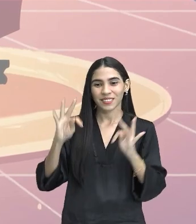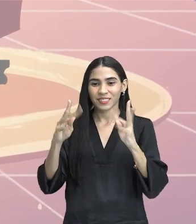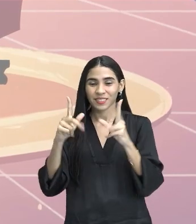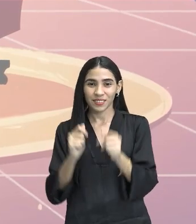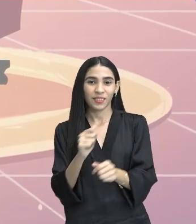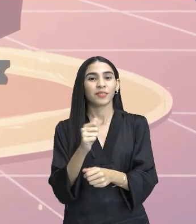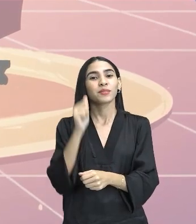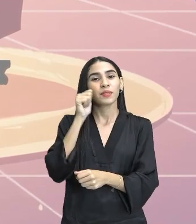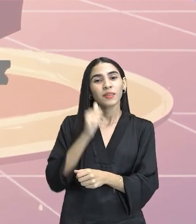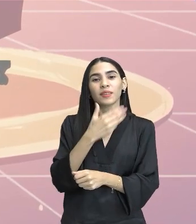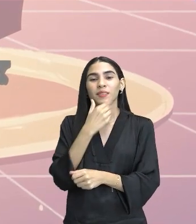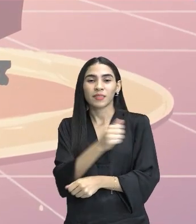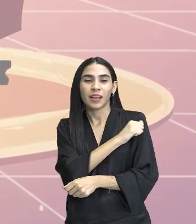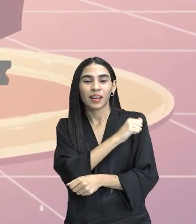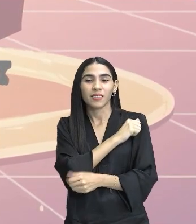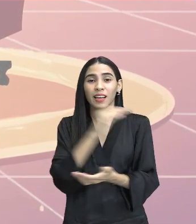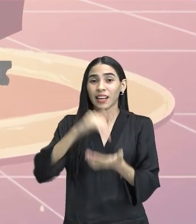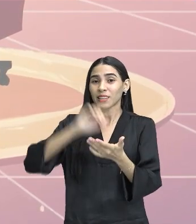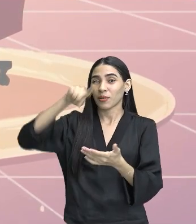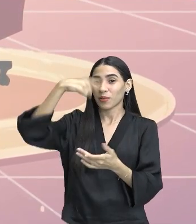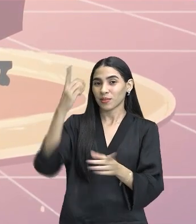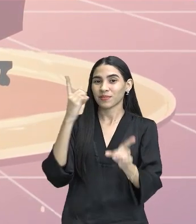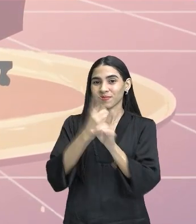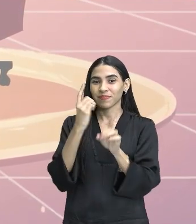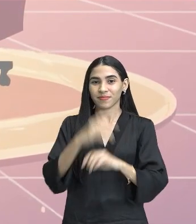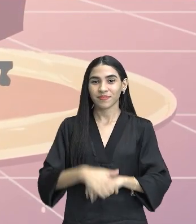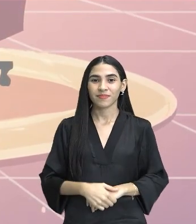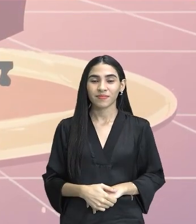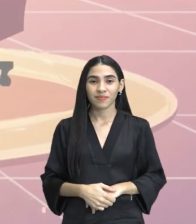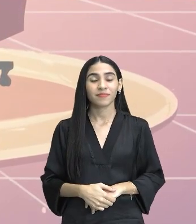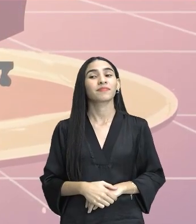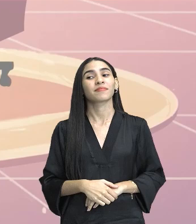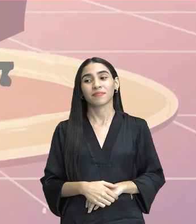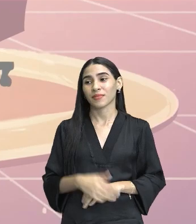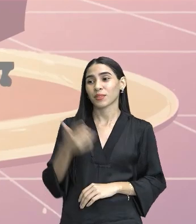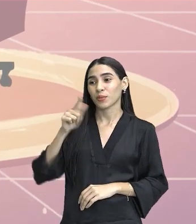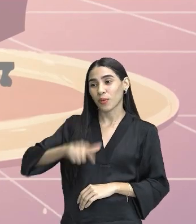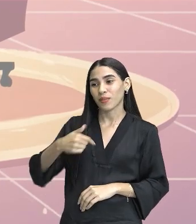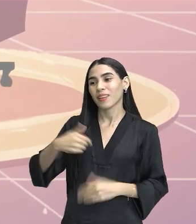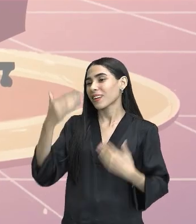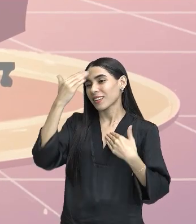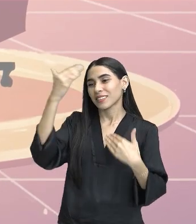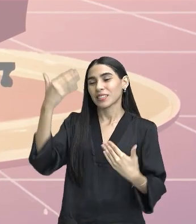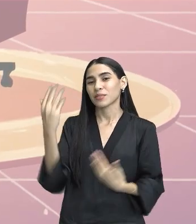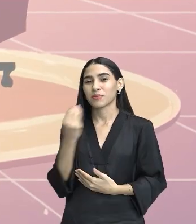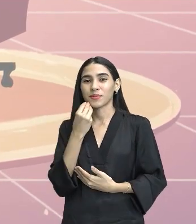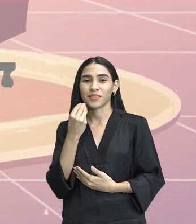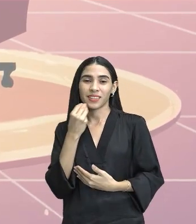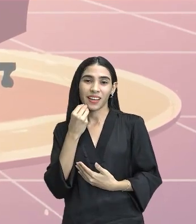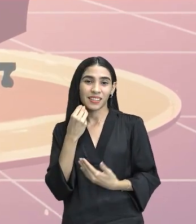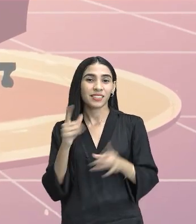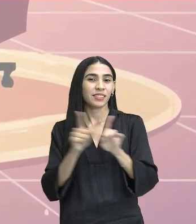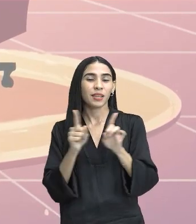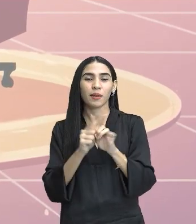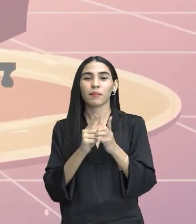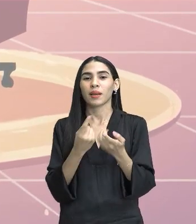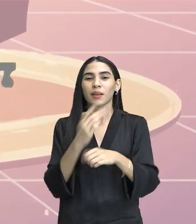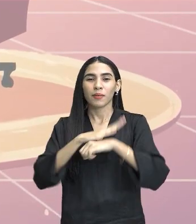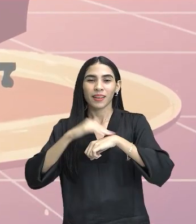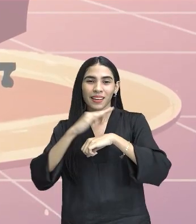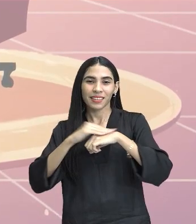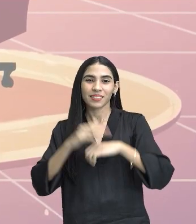e todas que nos ouvem e até um próximo encontro. Mais uma vez, agradeço pela oportunidade e pelo carinho